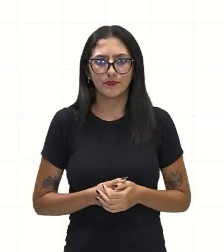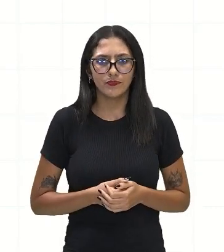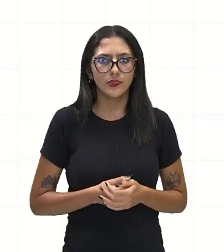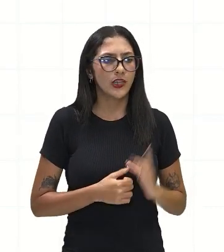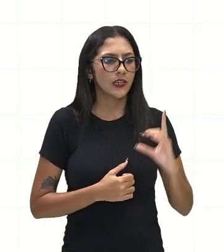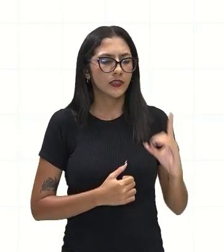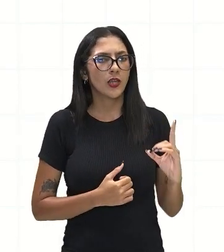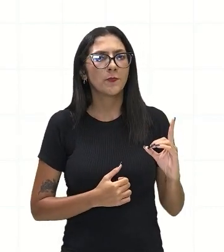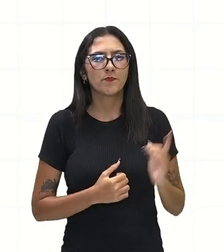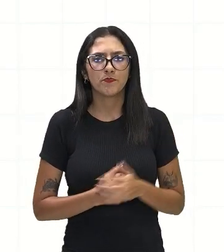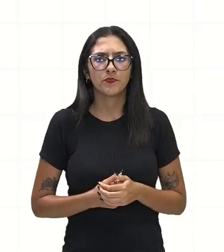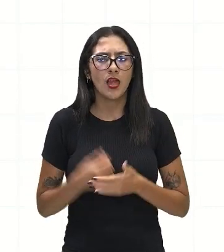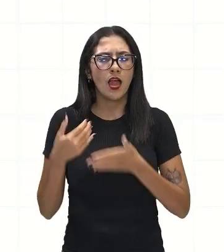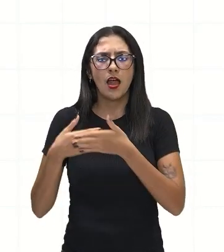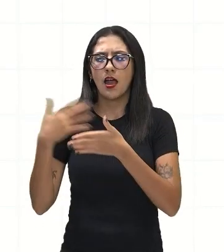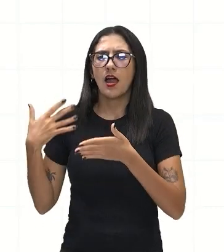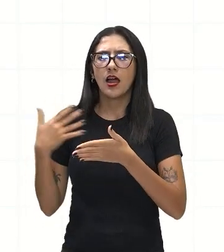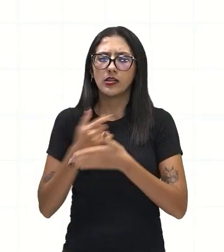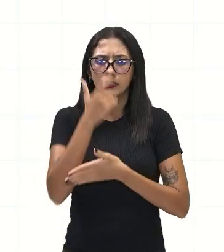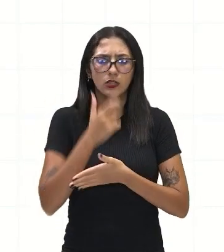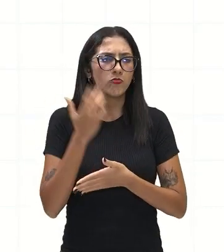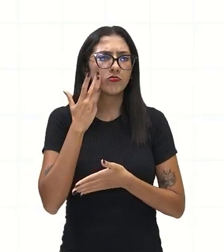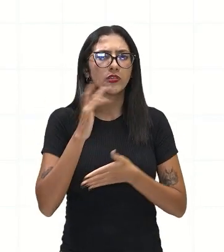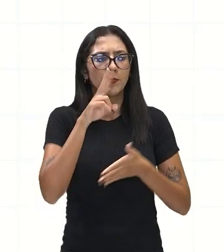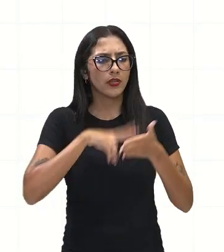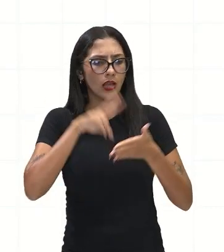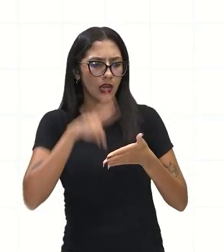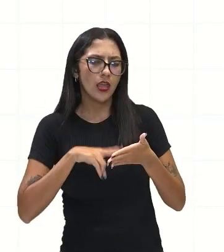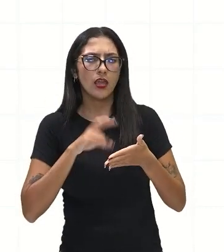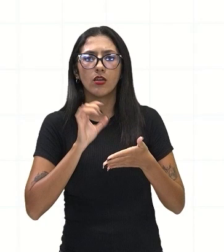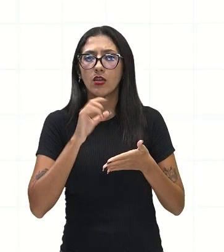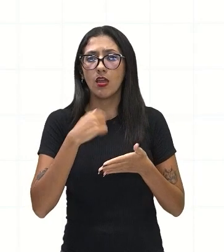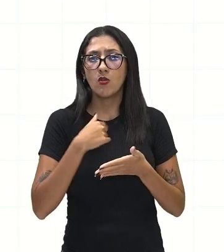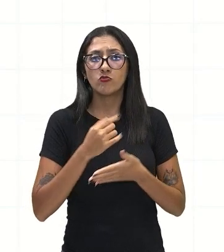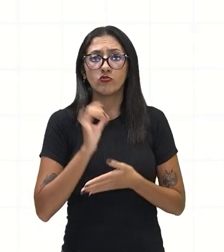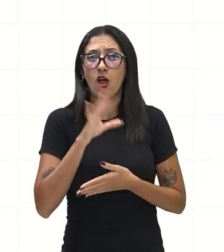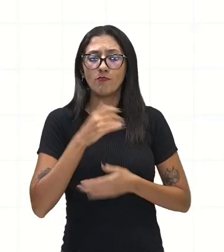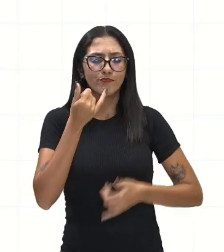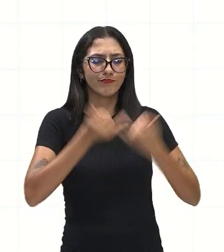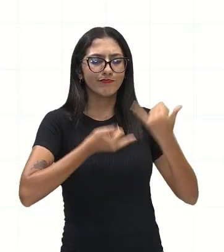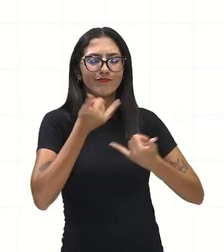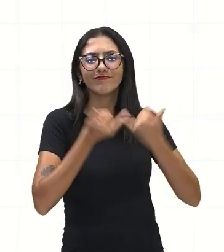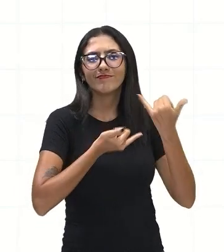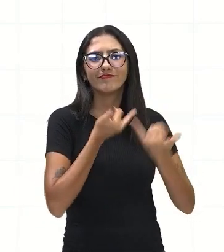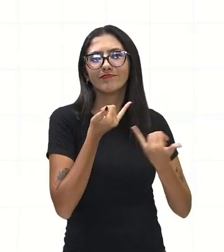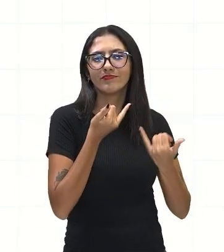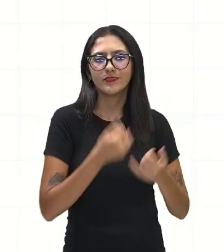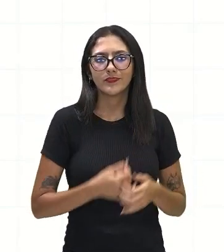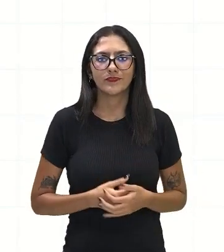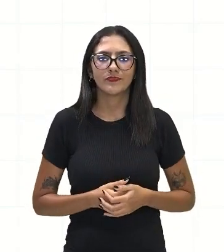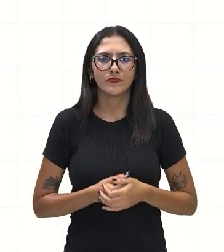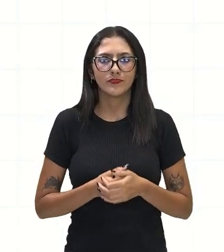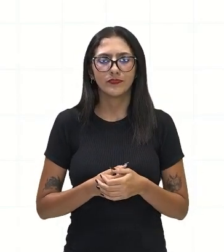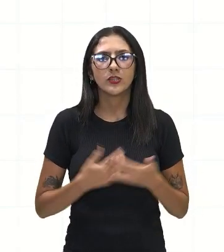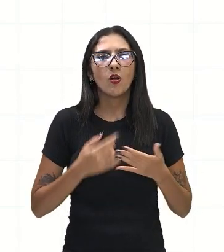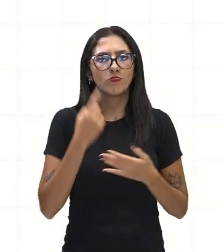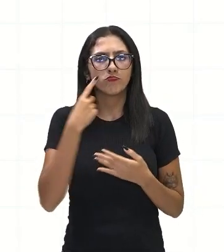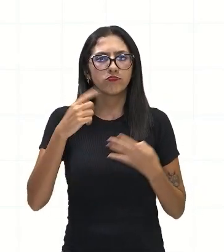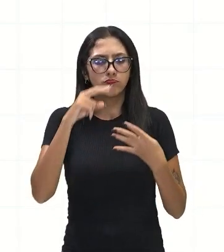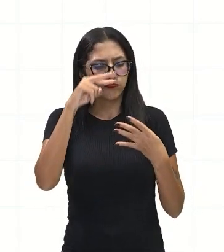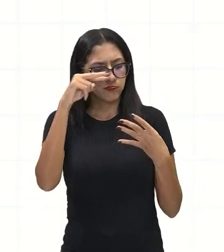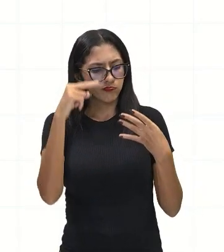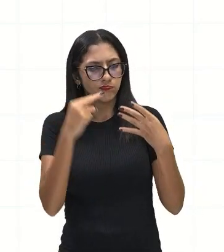ler, brincava com os livros. Então, gente... Do que nós lemos, já deu para você perceber, já deu